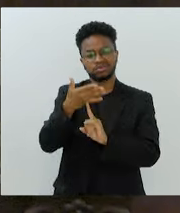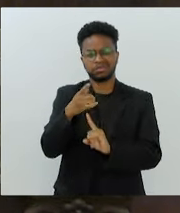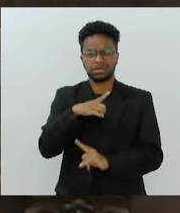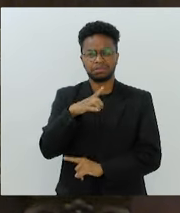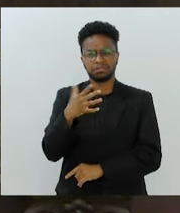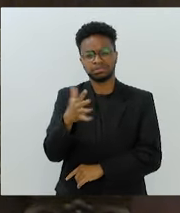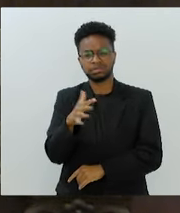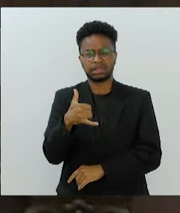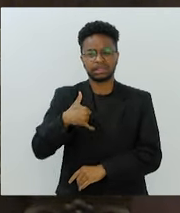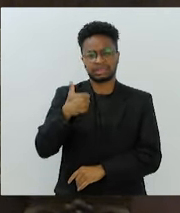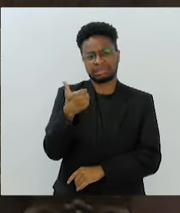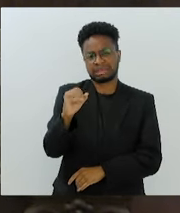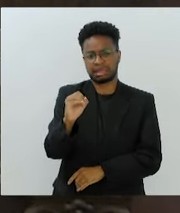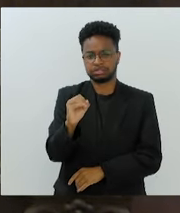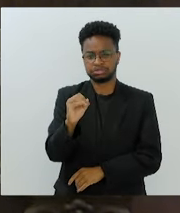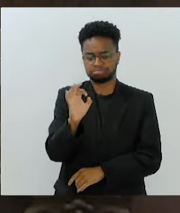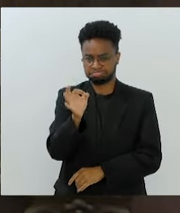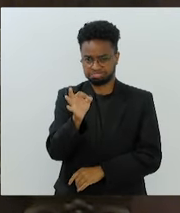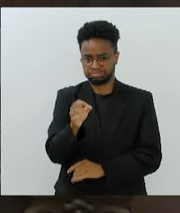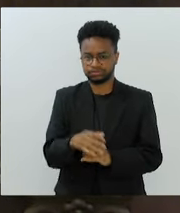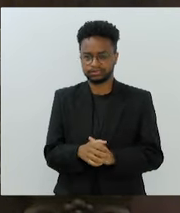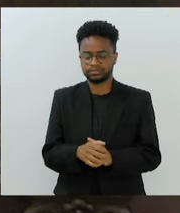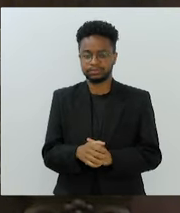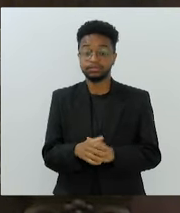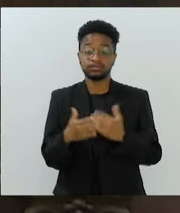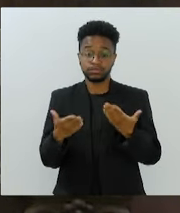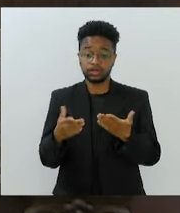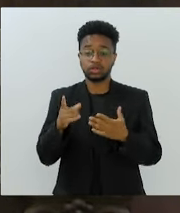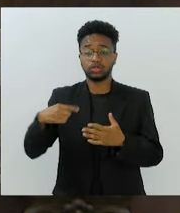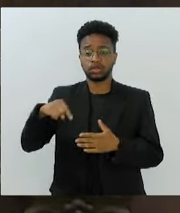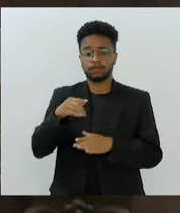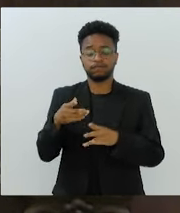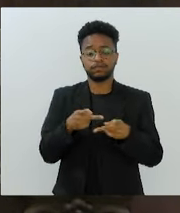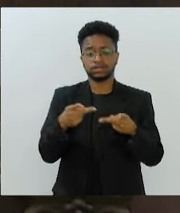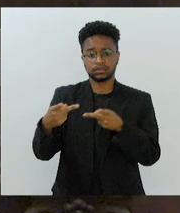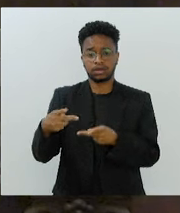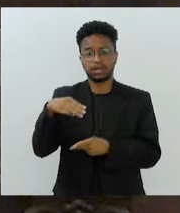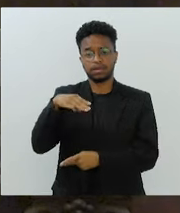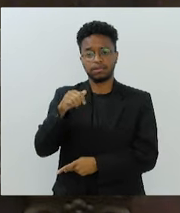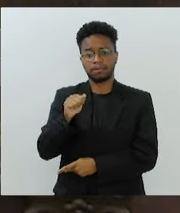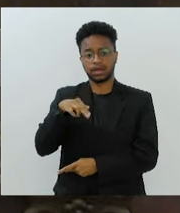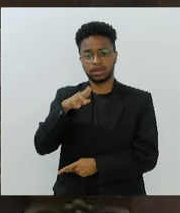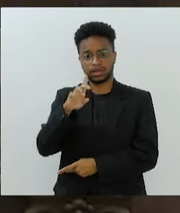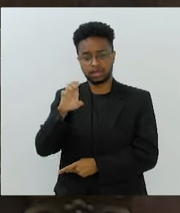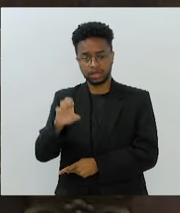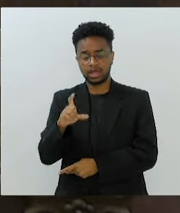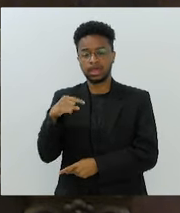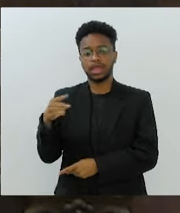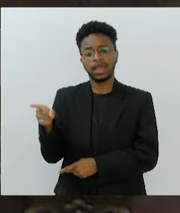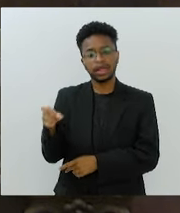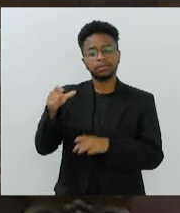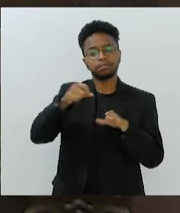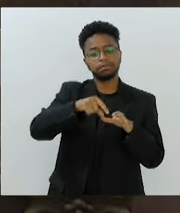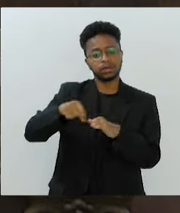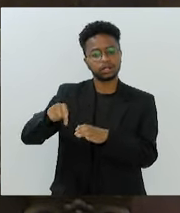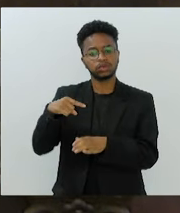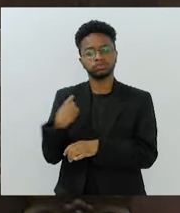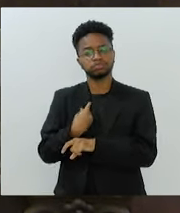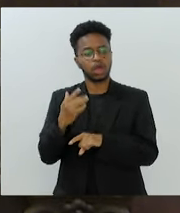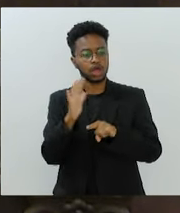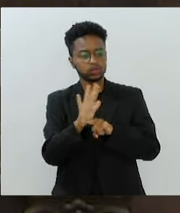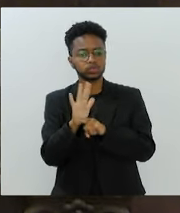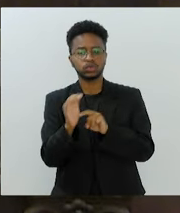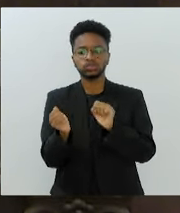10 anos de idade, os primeiros manguezais Moscatelli plantando, a gente ajudando, uns alunos de